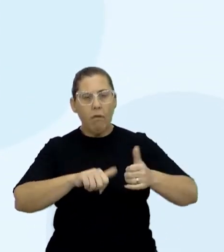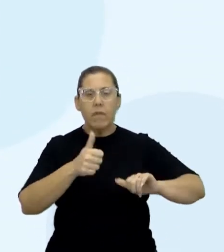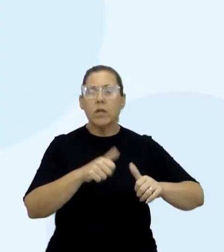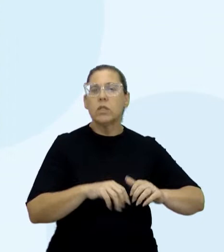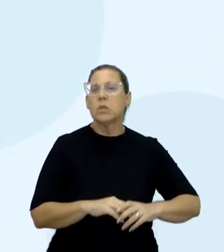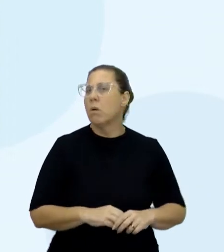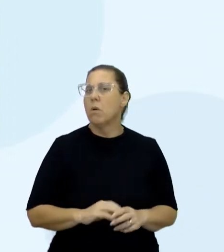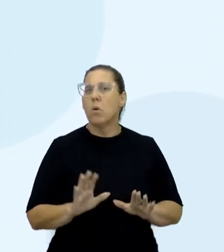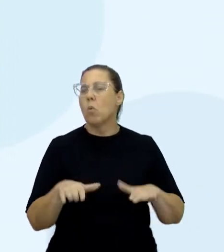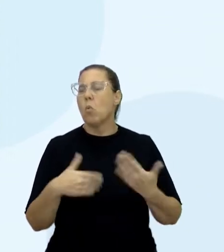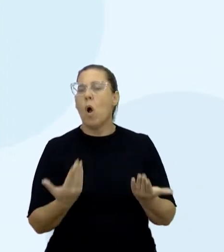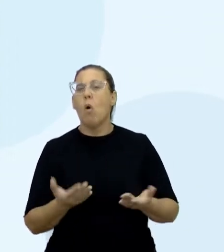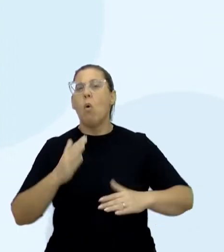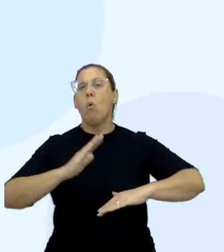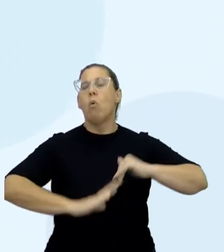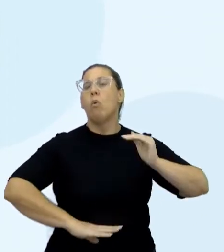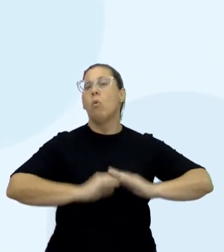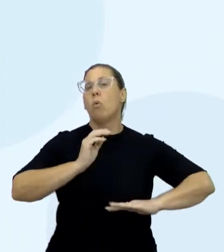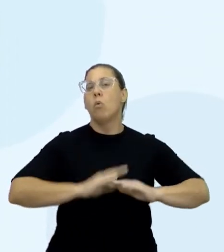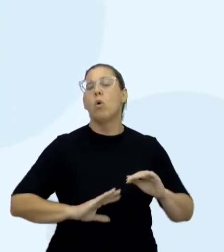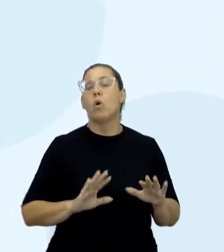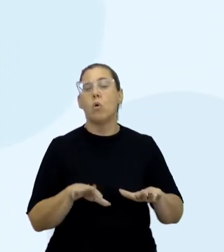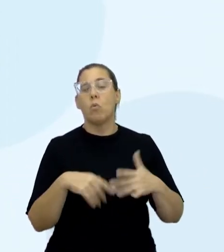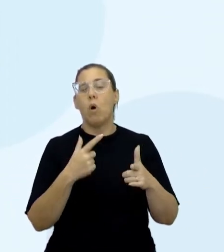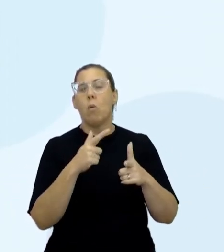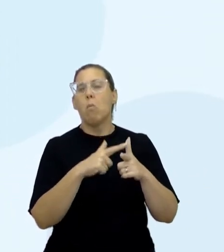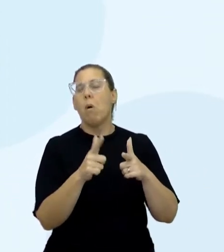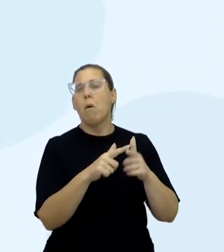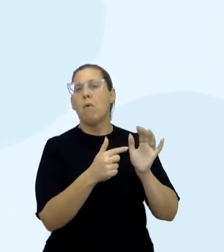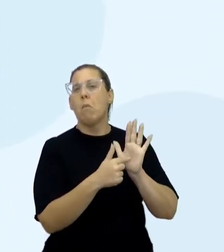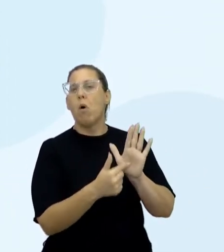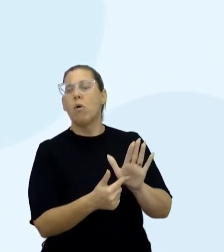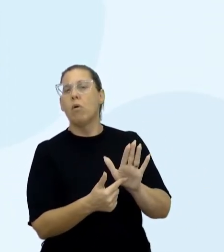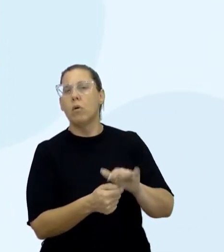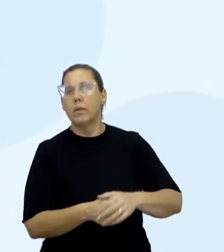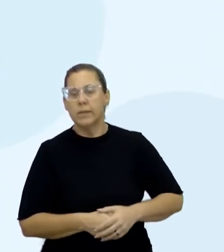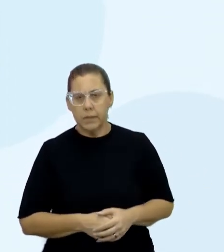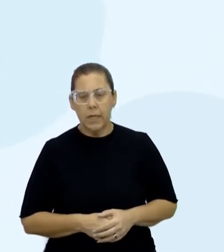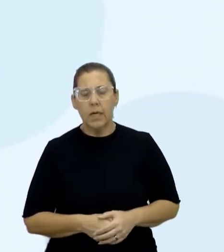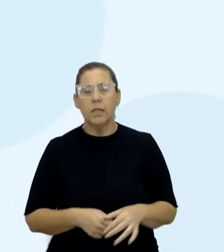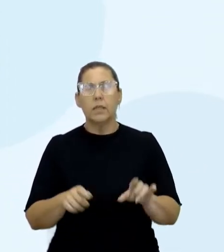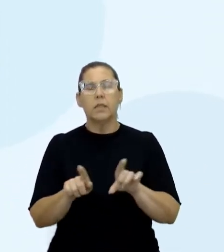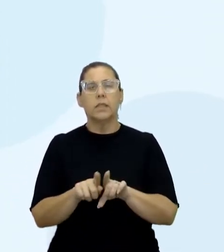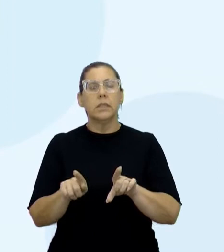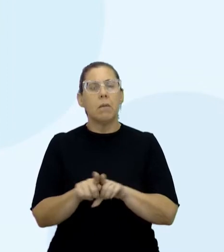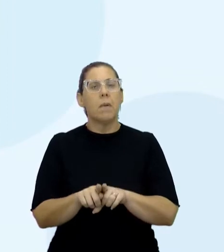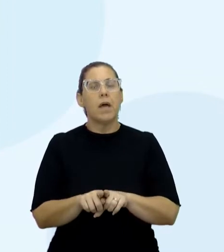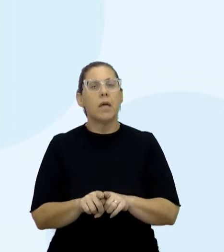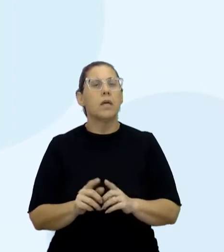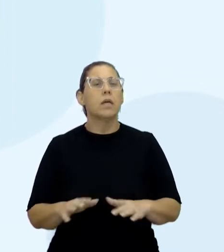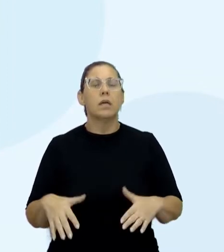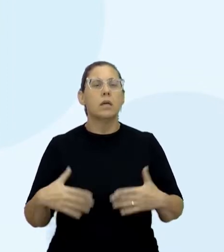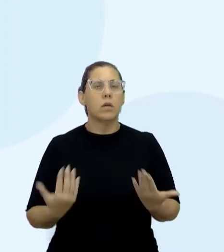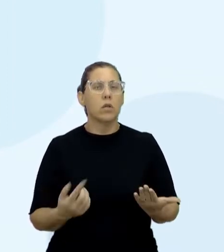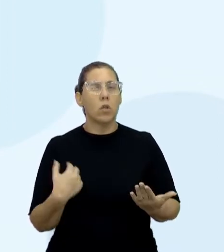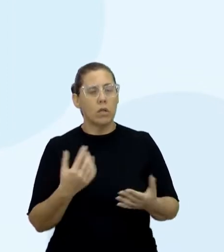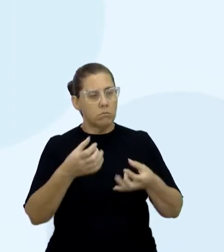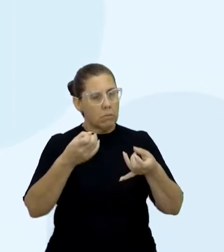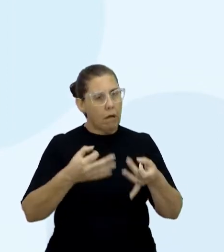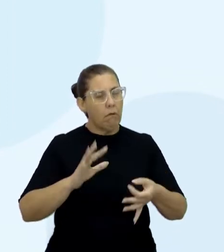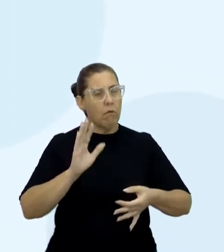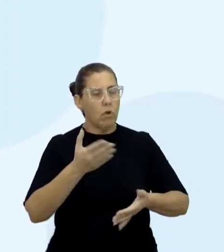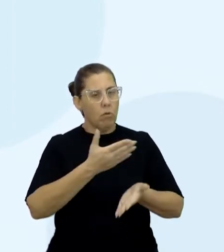aí? Quais são as suas ações? Qual o problema que foi levantado? Também em referência aí ao que a gente tinha